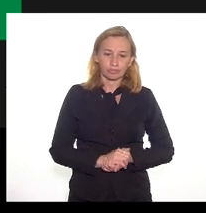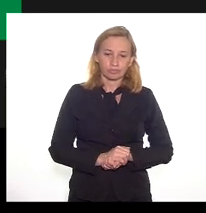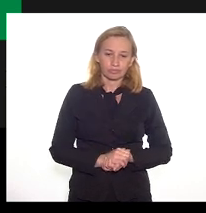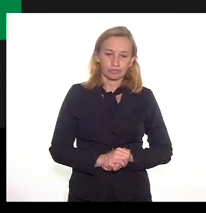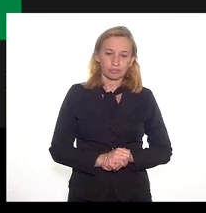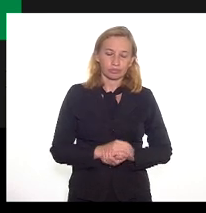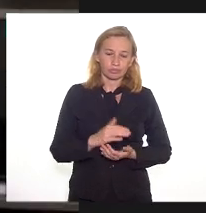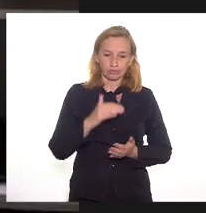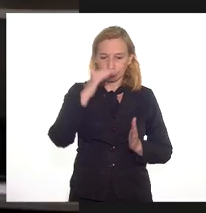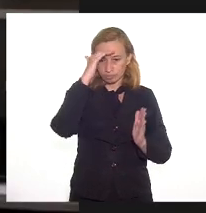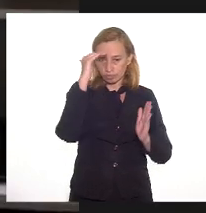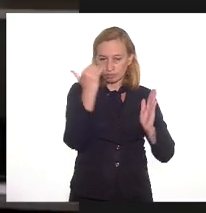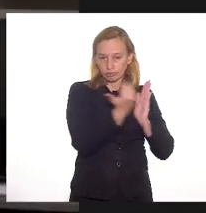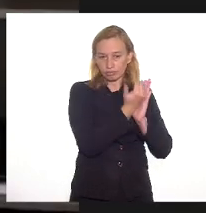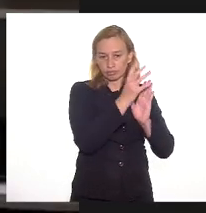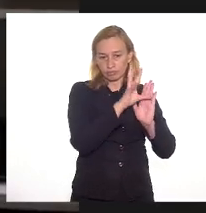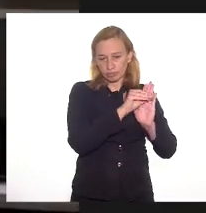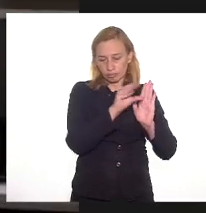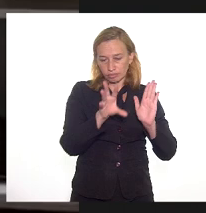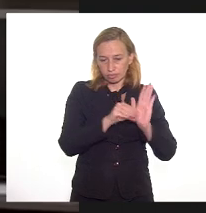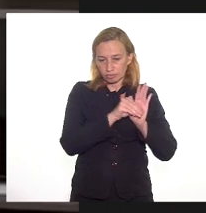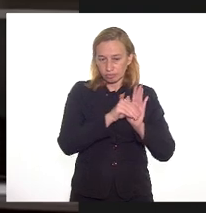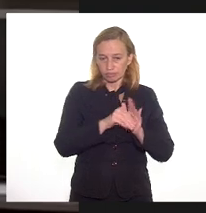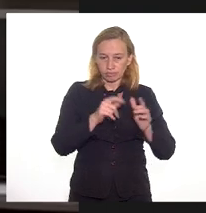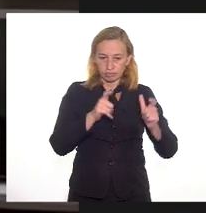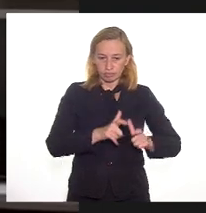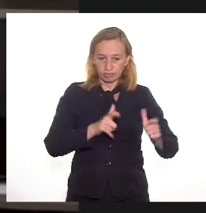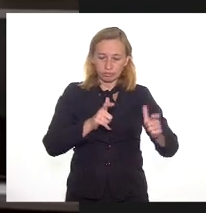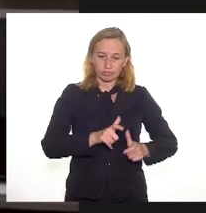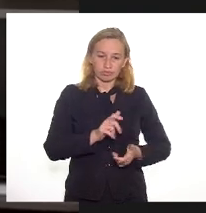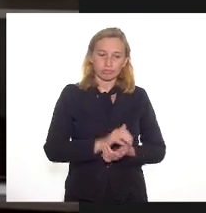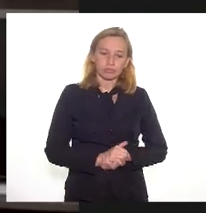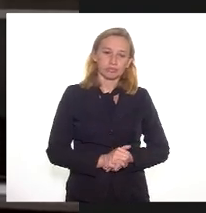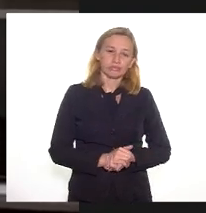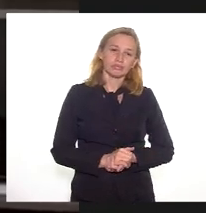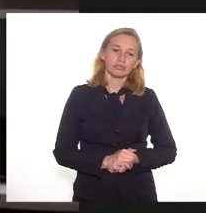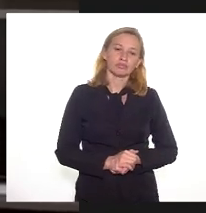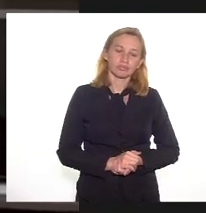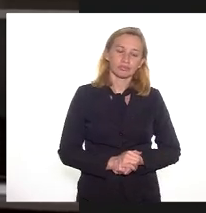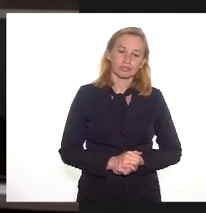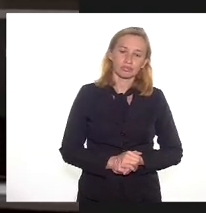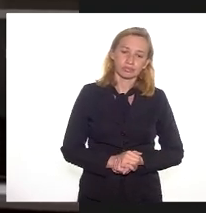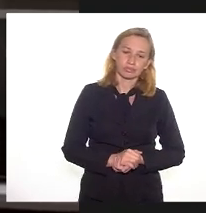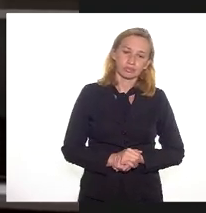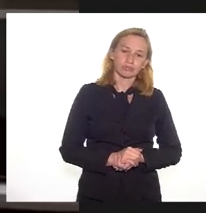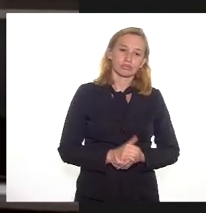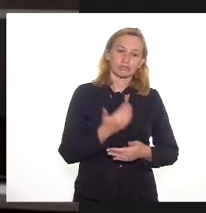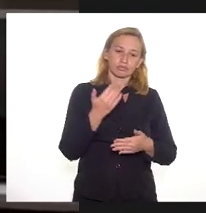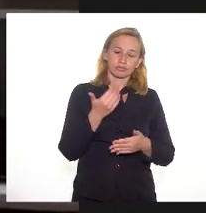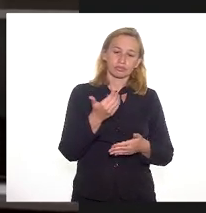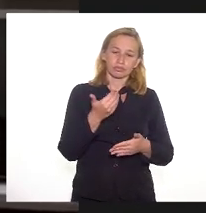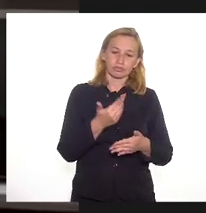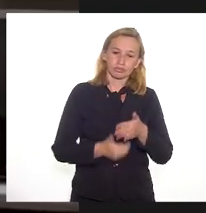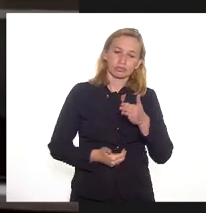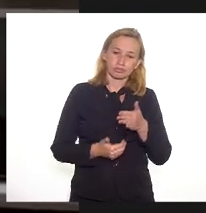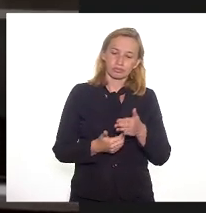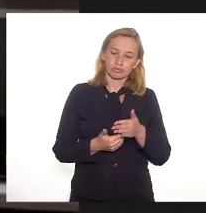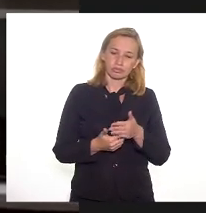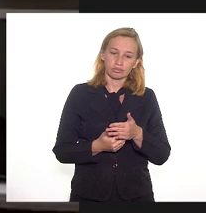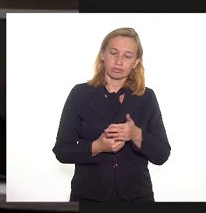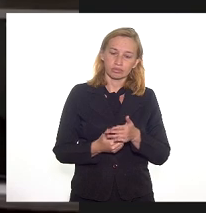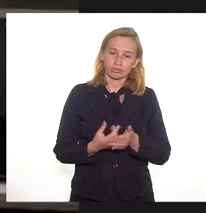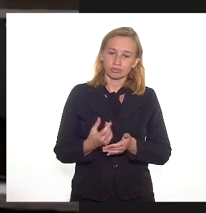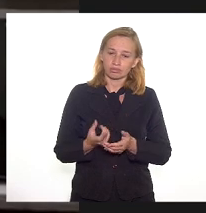cumprido o conteúdo local? Ela tem débitos em relação a essas multas? Qual o valor